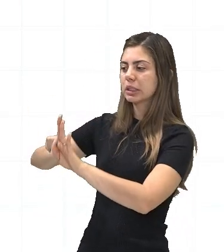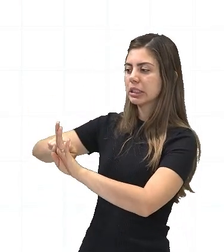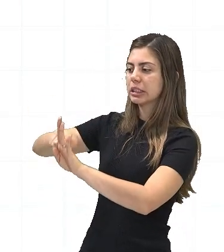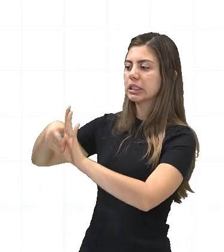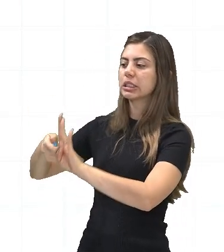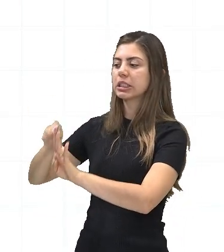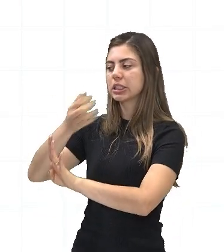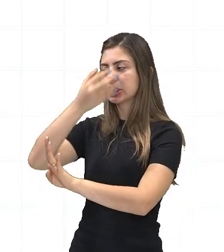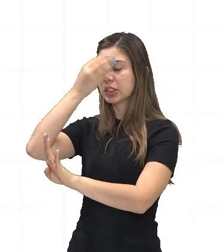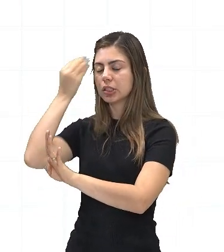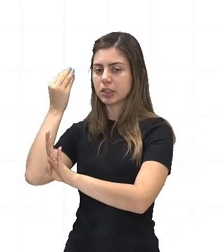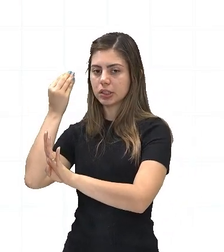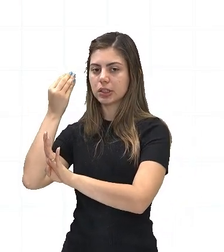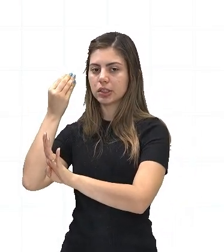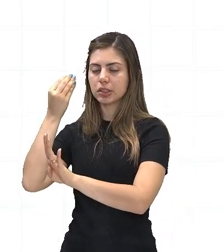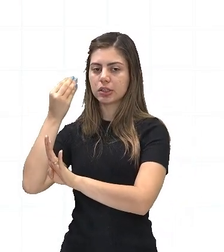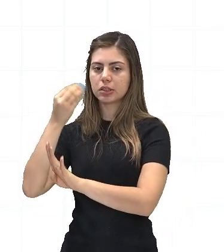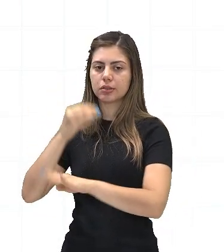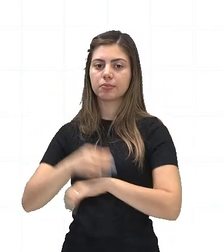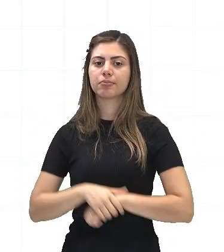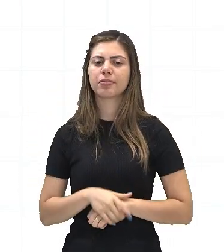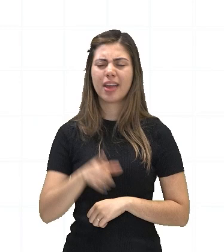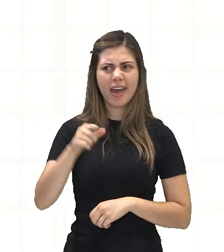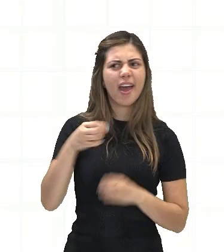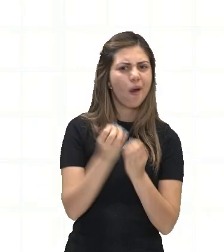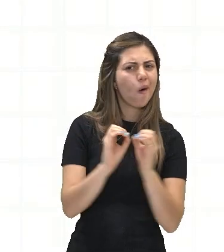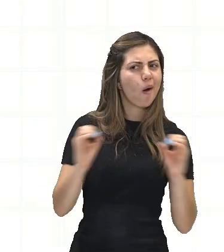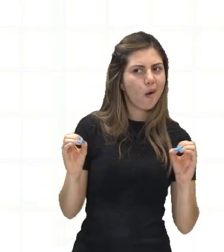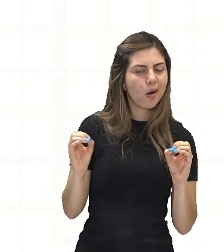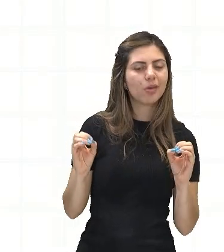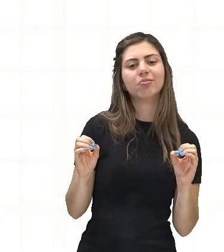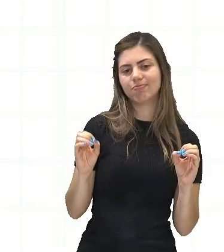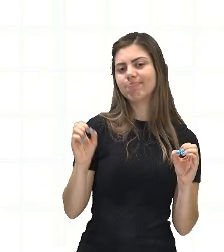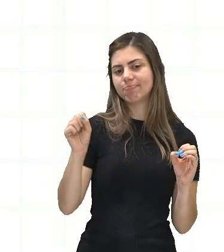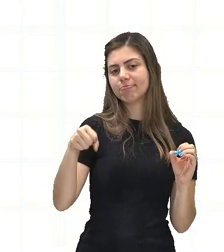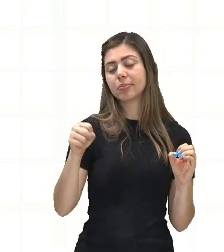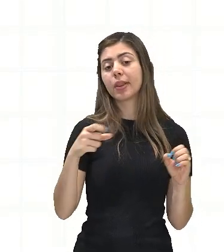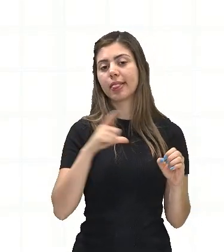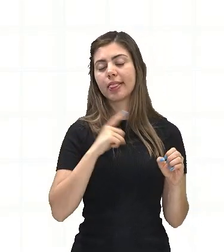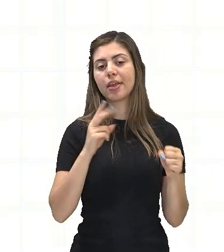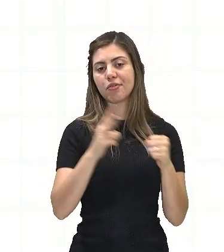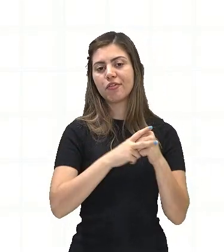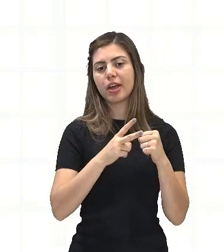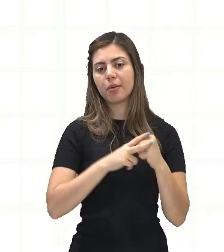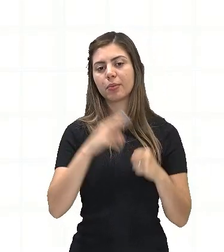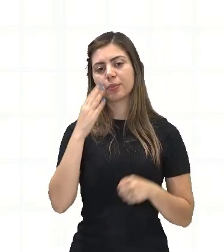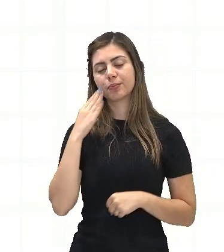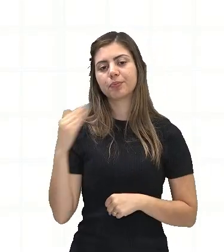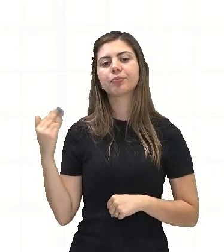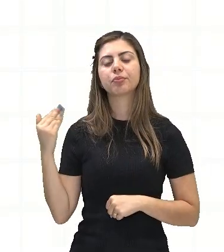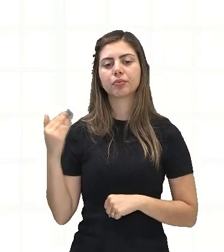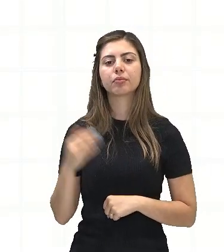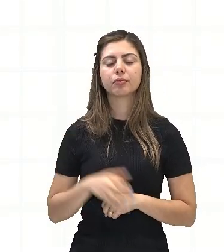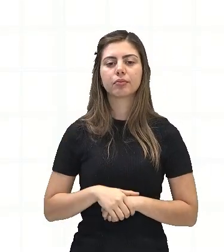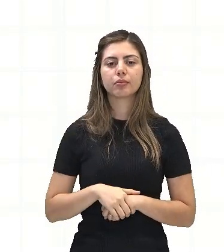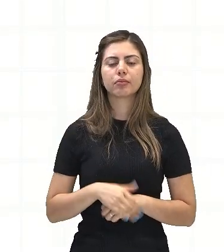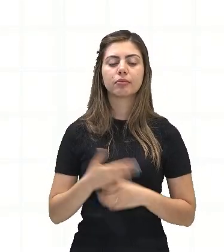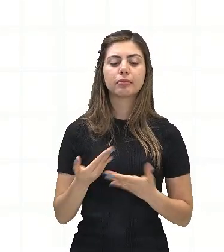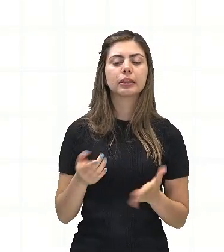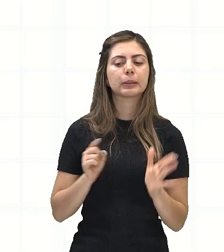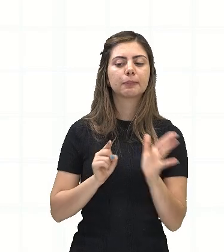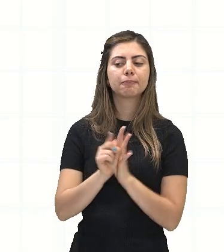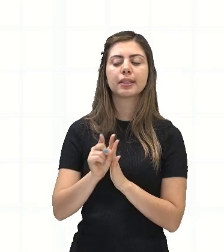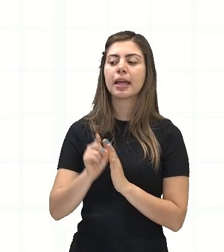porta. E aí? É oração? É, porque eu tenho o verbo aqui. Então, eu pergunto,